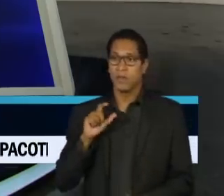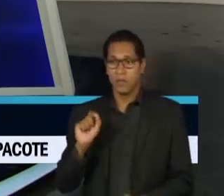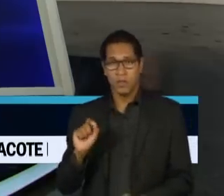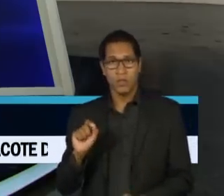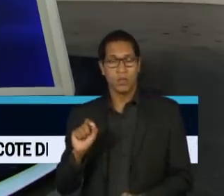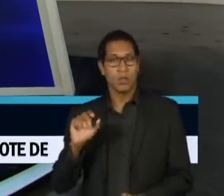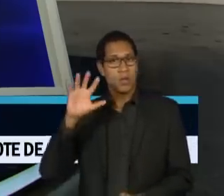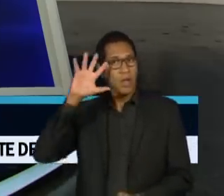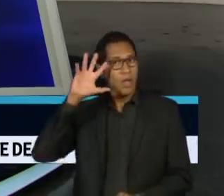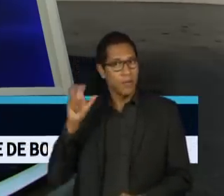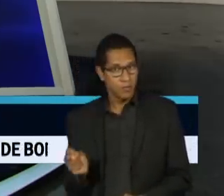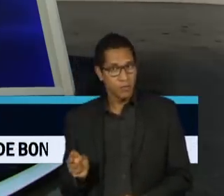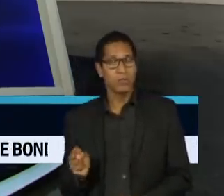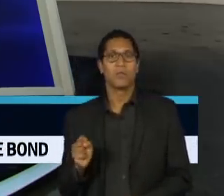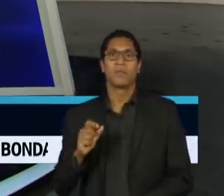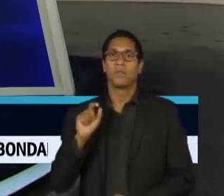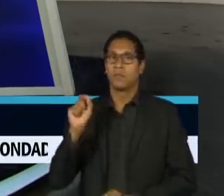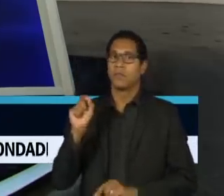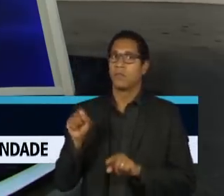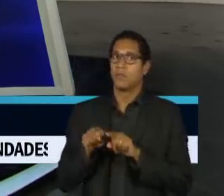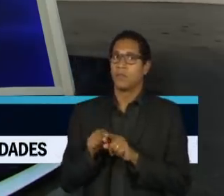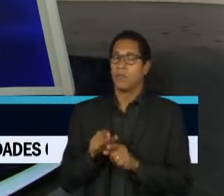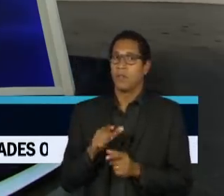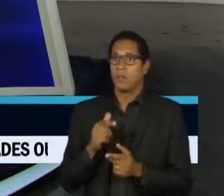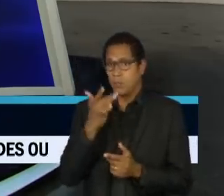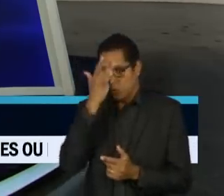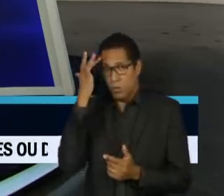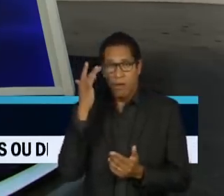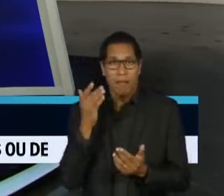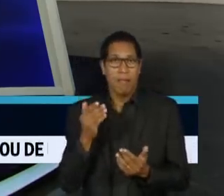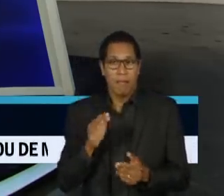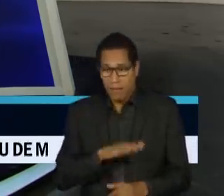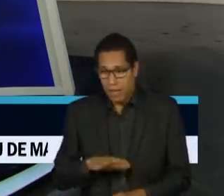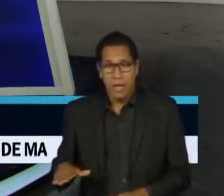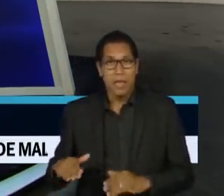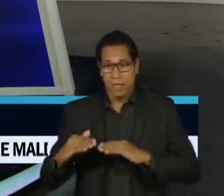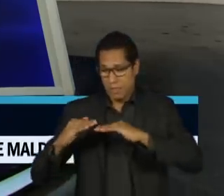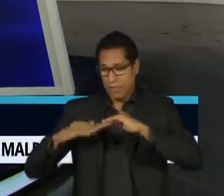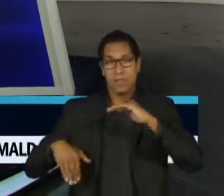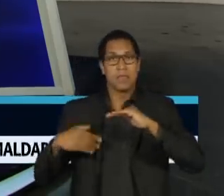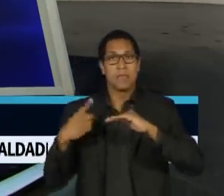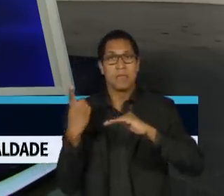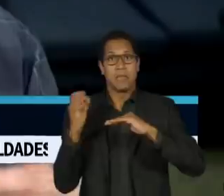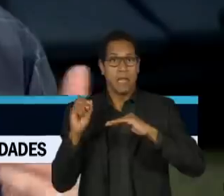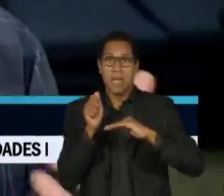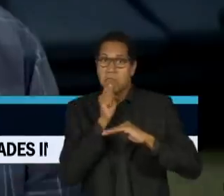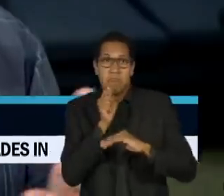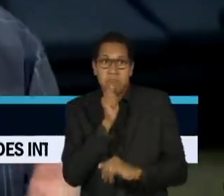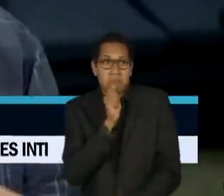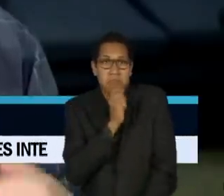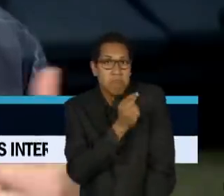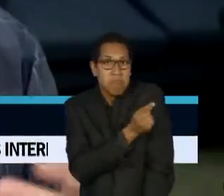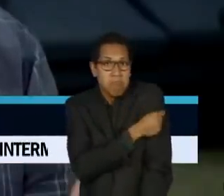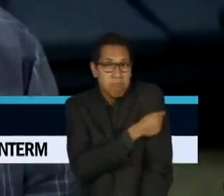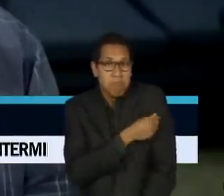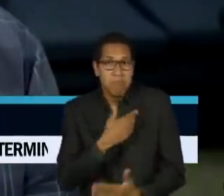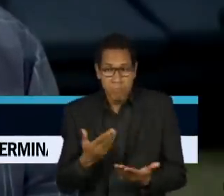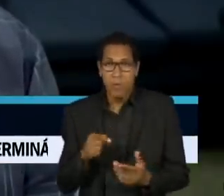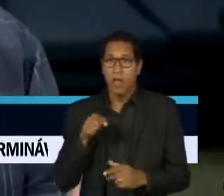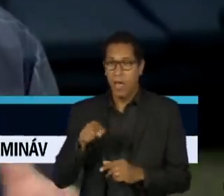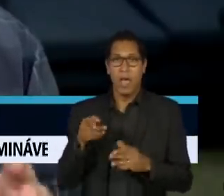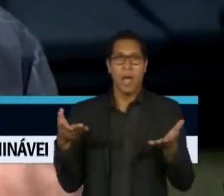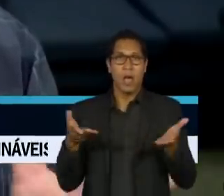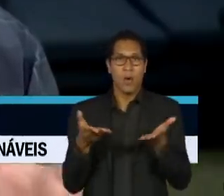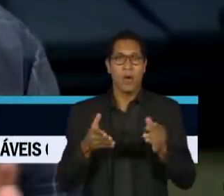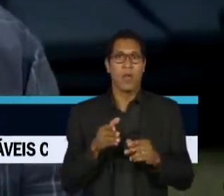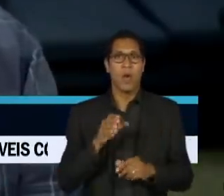menores de 2 anos. Então, ainda tem gente exposta que não teve acesso à vacina, que não pode se vacinar e por aí vai. Com uma variante muito mais